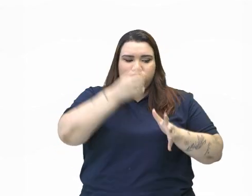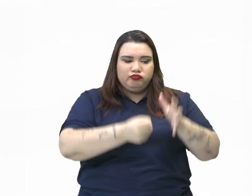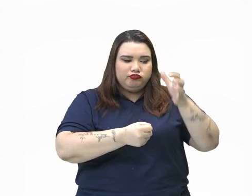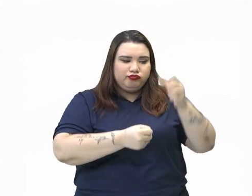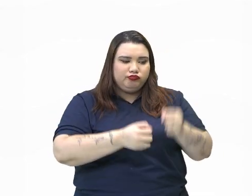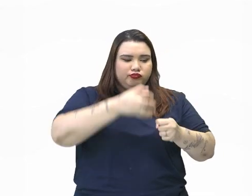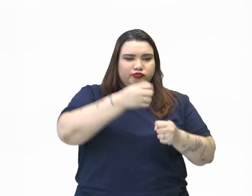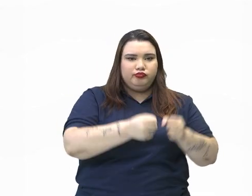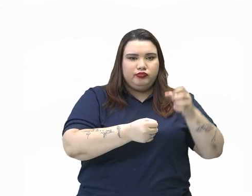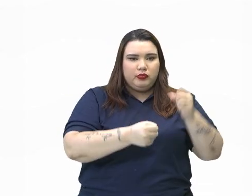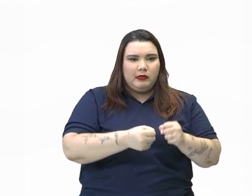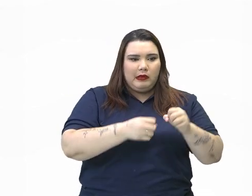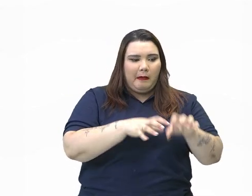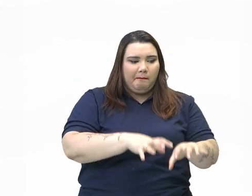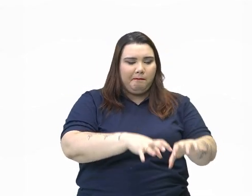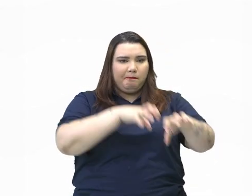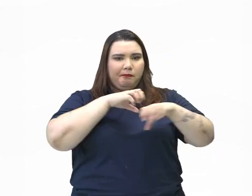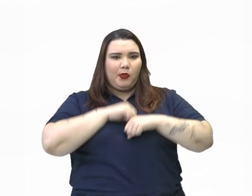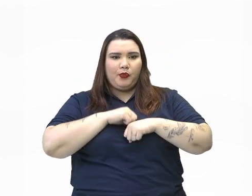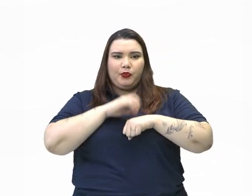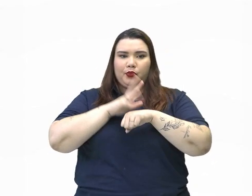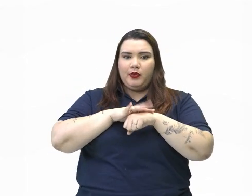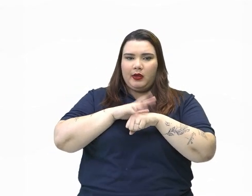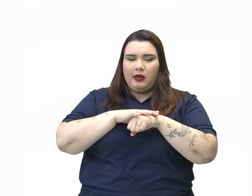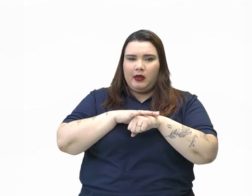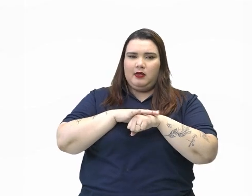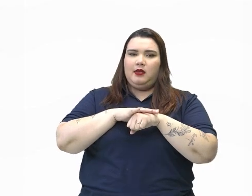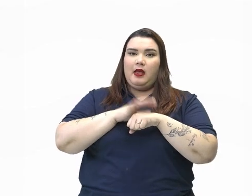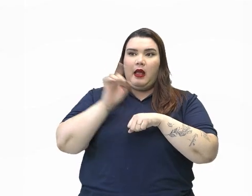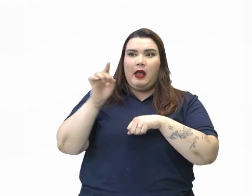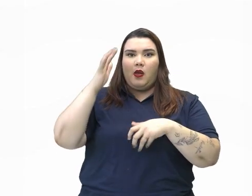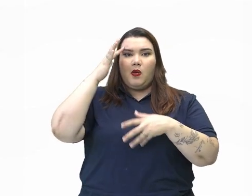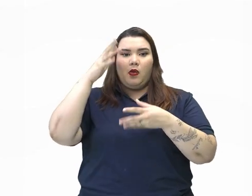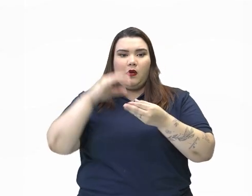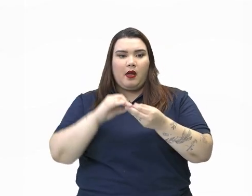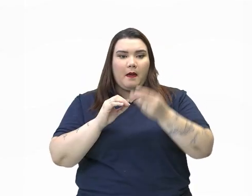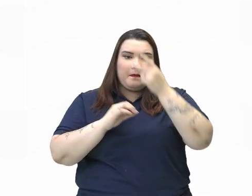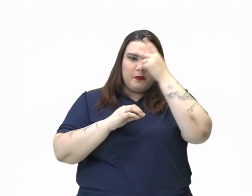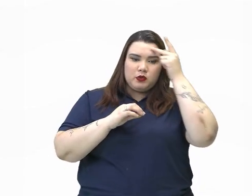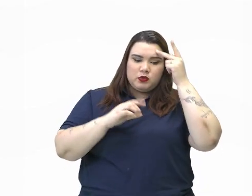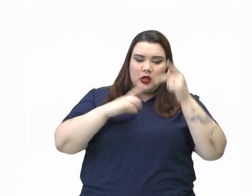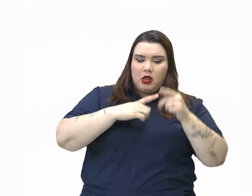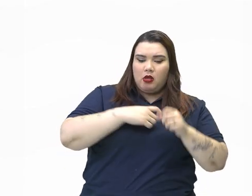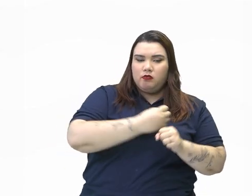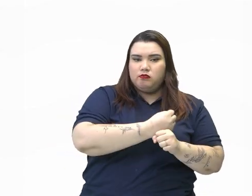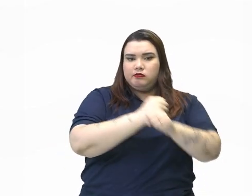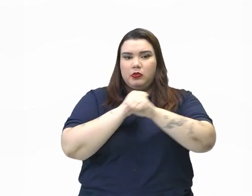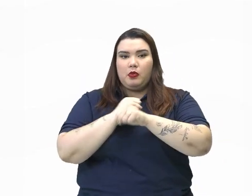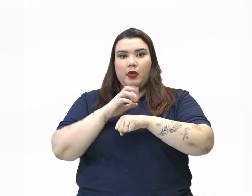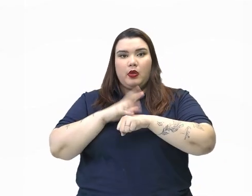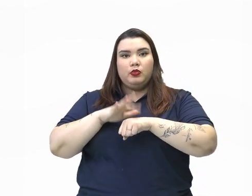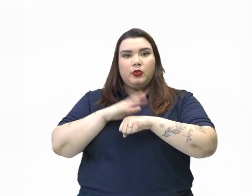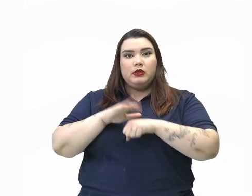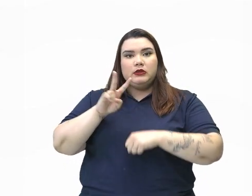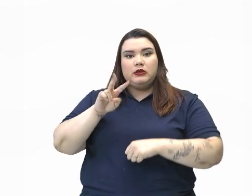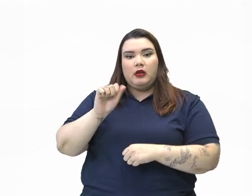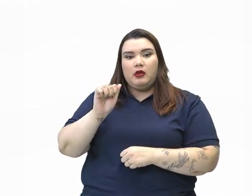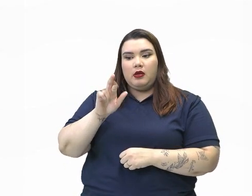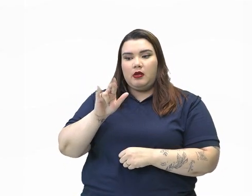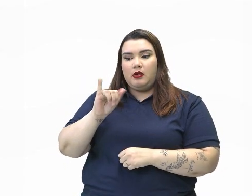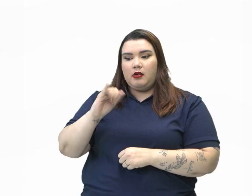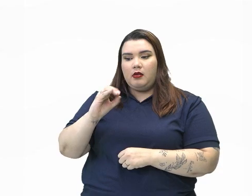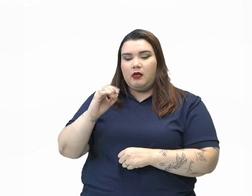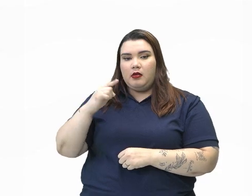por uma doença de gado e chegou à conclusão que essas pessoas se tornavam imunes à varíola. Lembre-se aí que